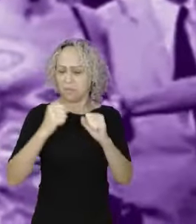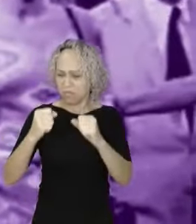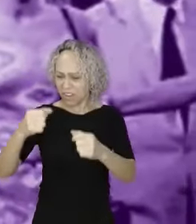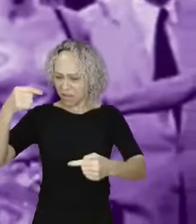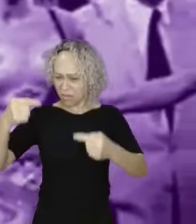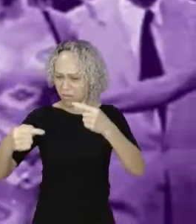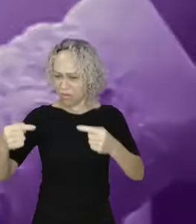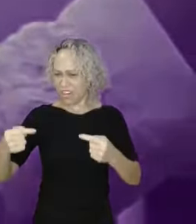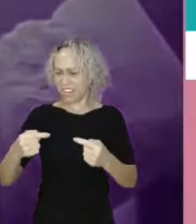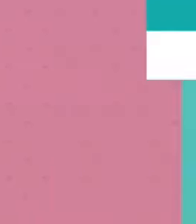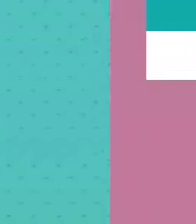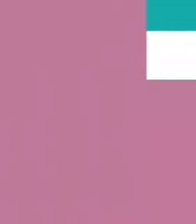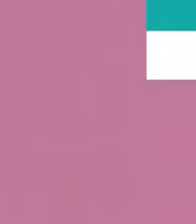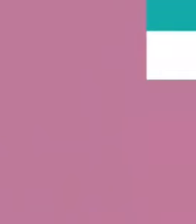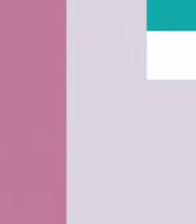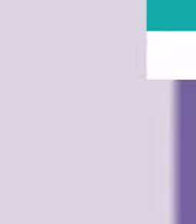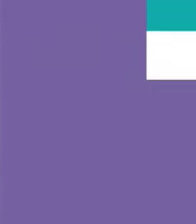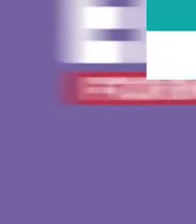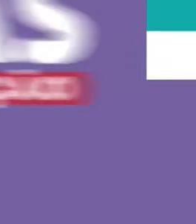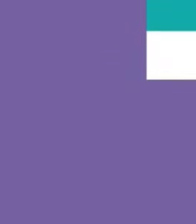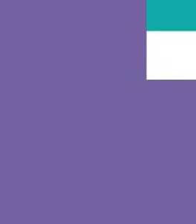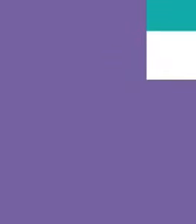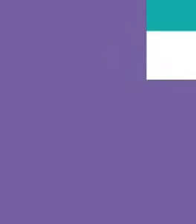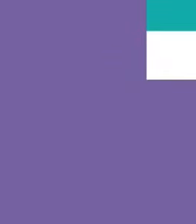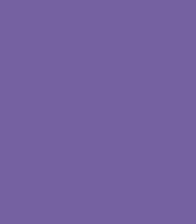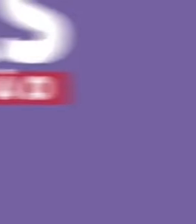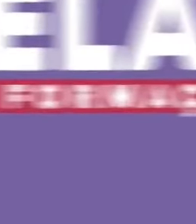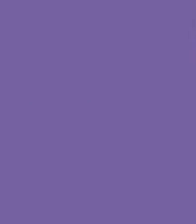de poder.